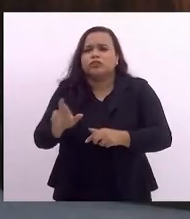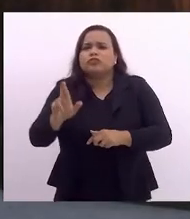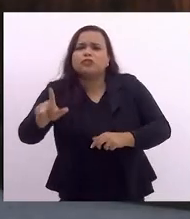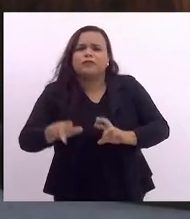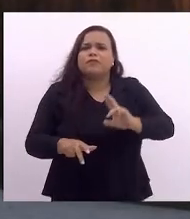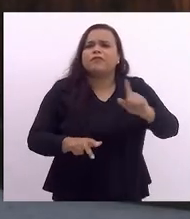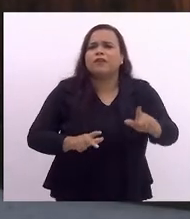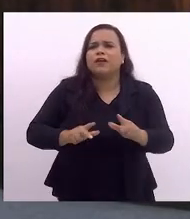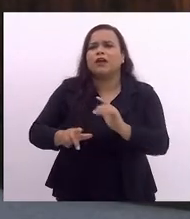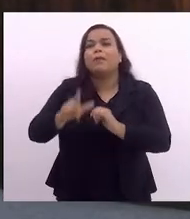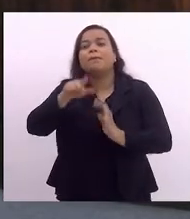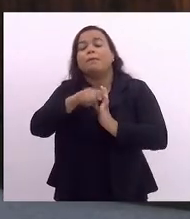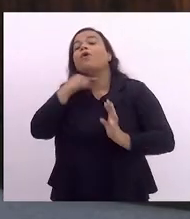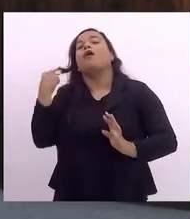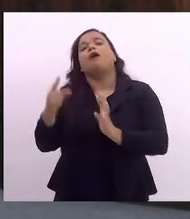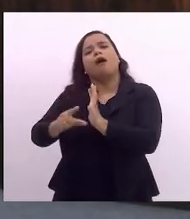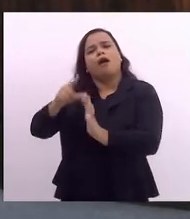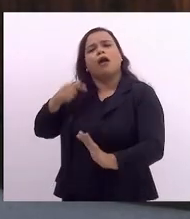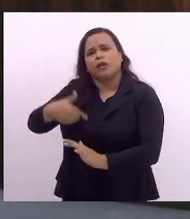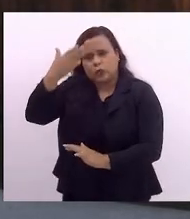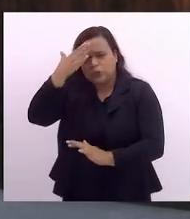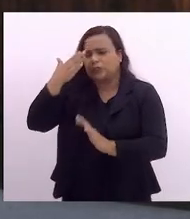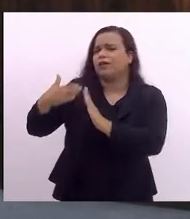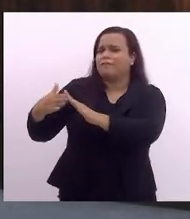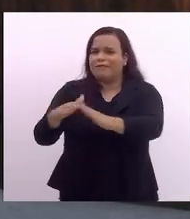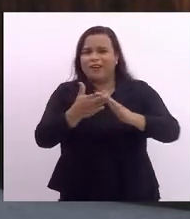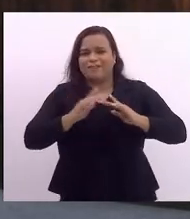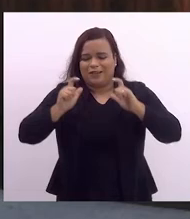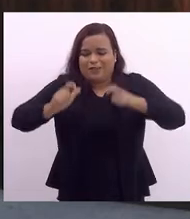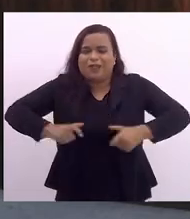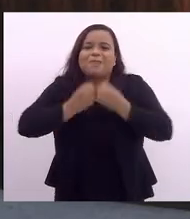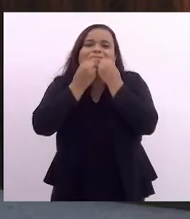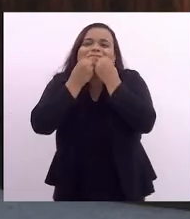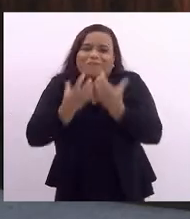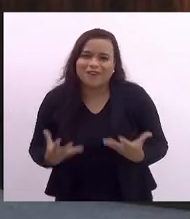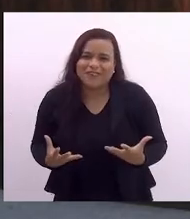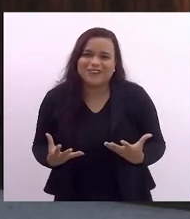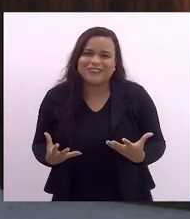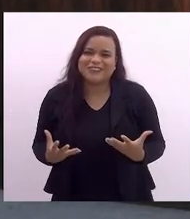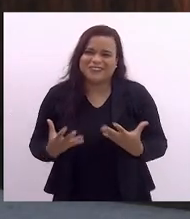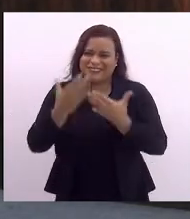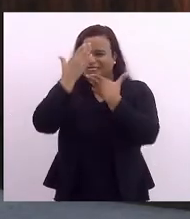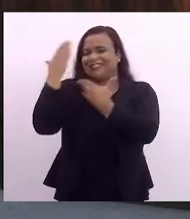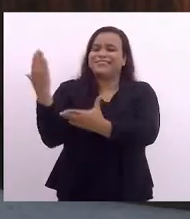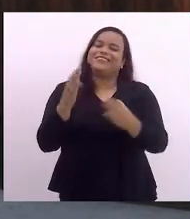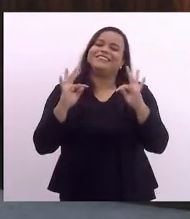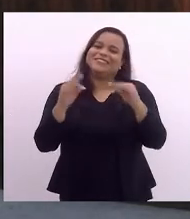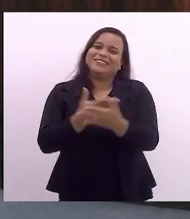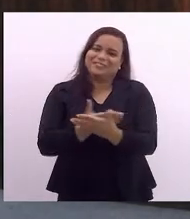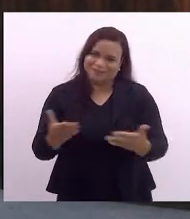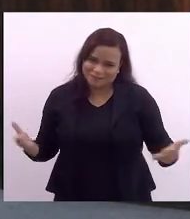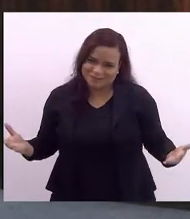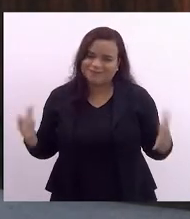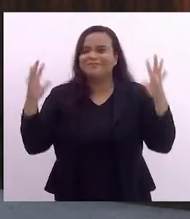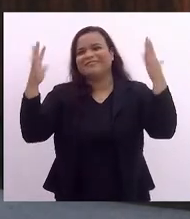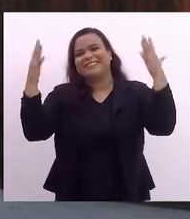de eu morrer, porque eu sei que minha favela sempre foi um bom lugar. Muito obrigado a todos.